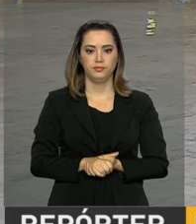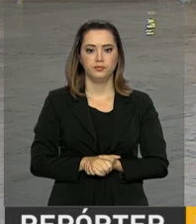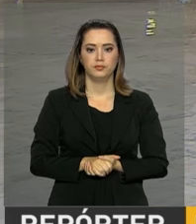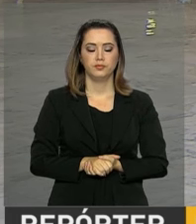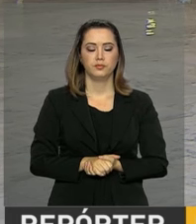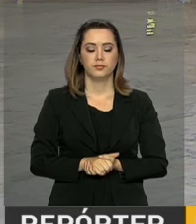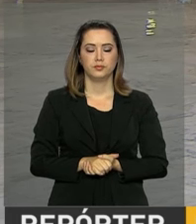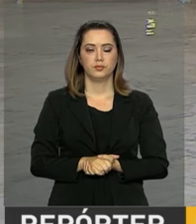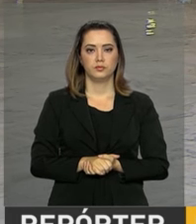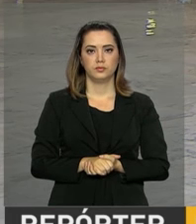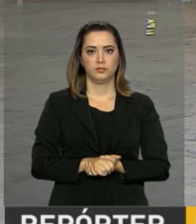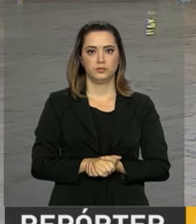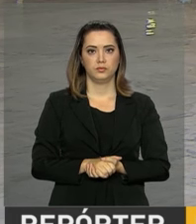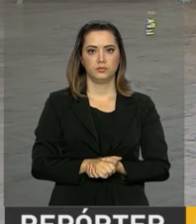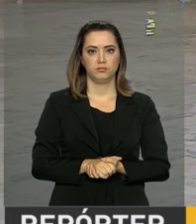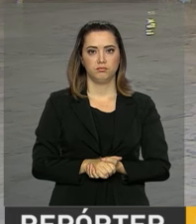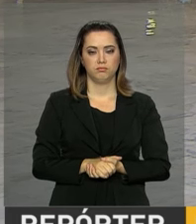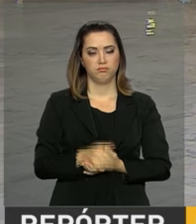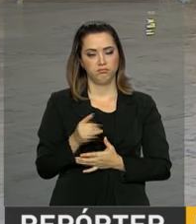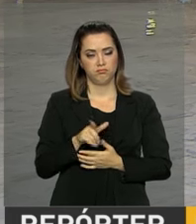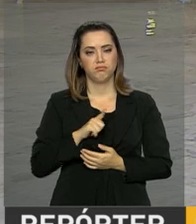França,